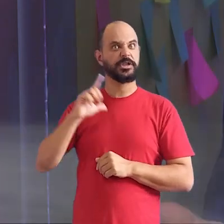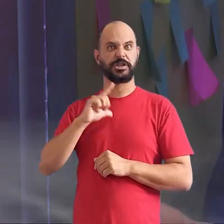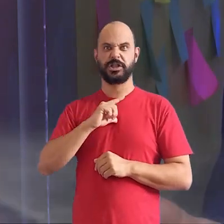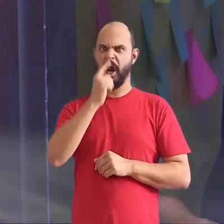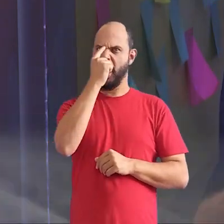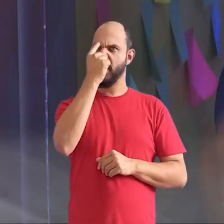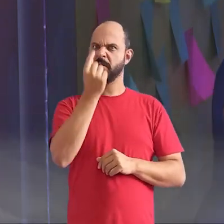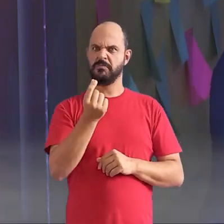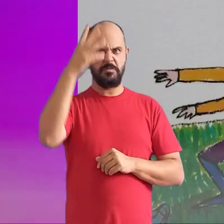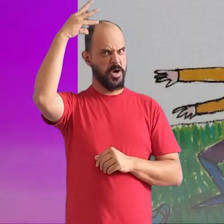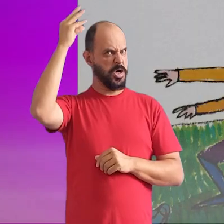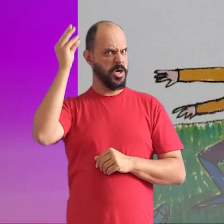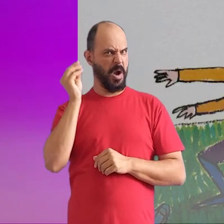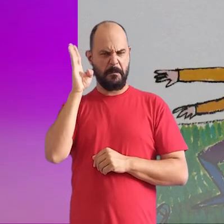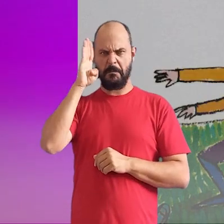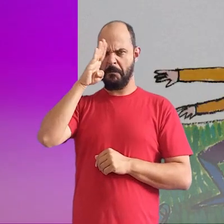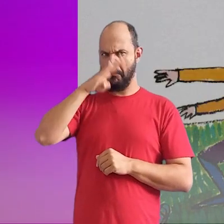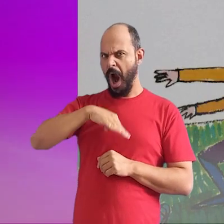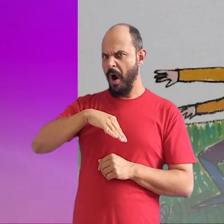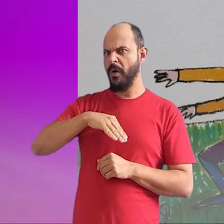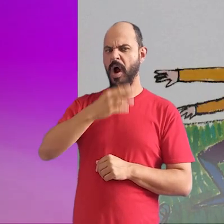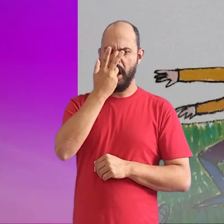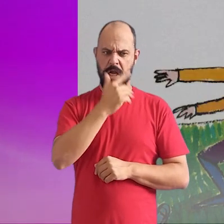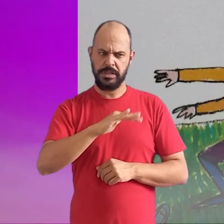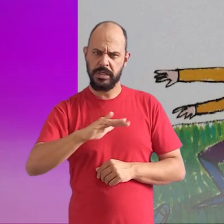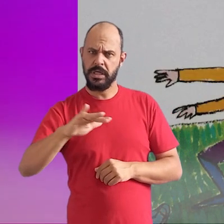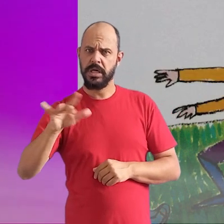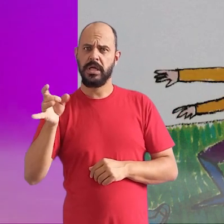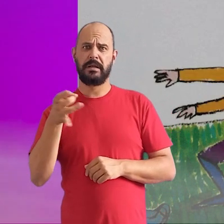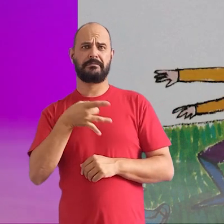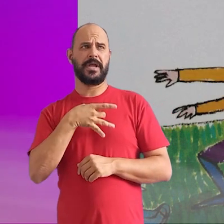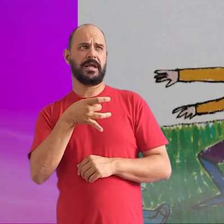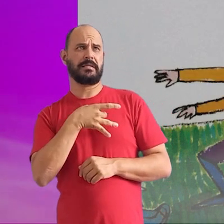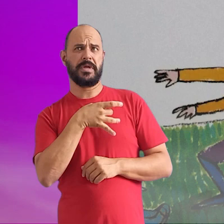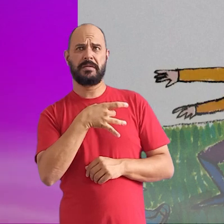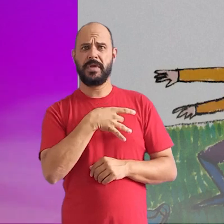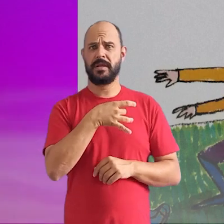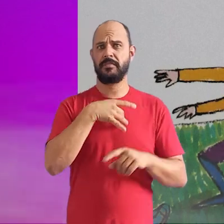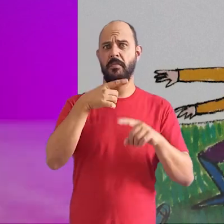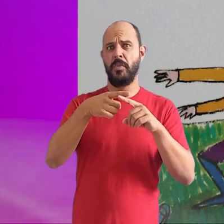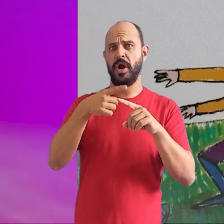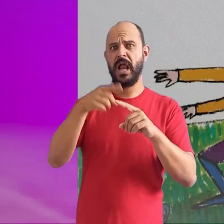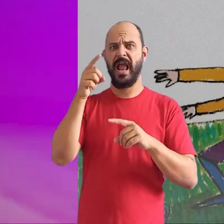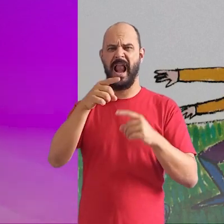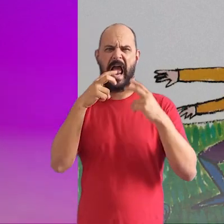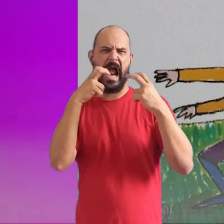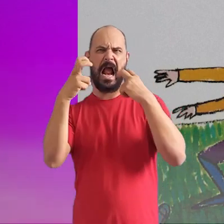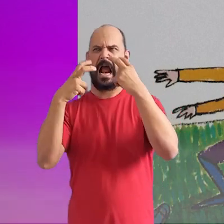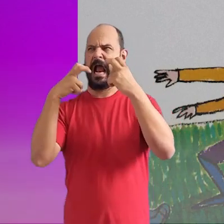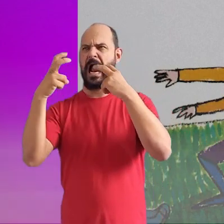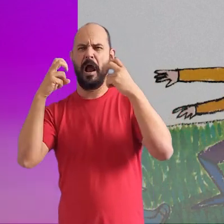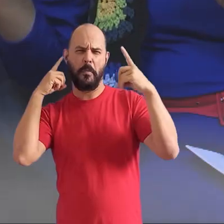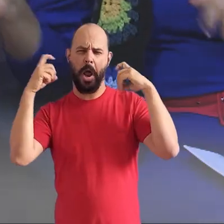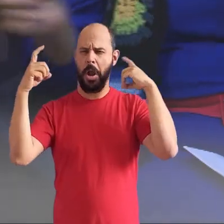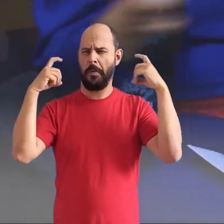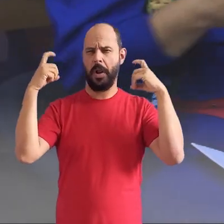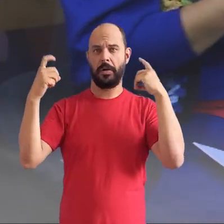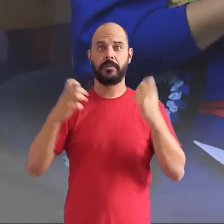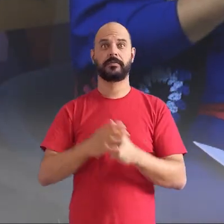Era uma vez uma bruxa malvada que assustava as crianças com os sons que ela fazia.